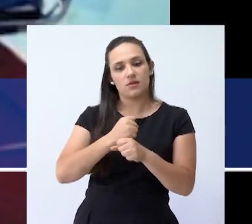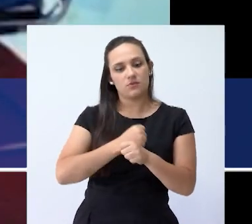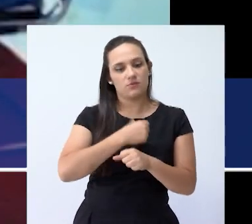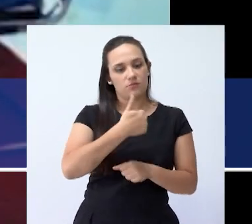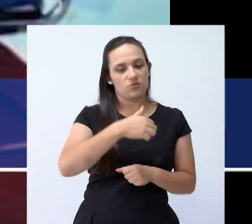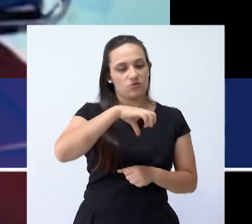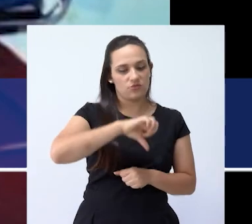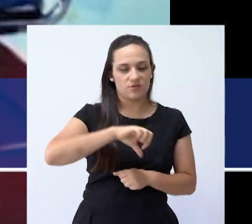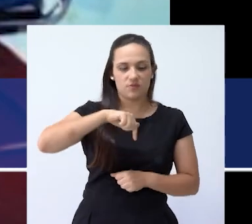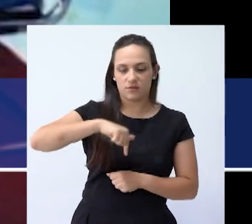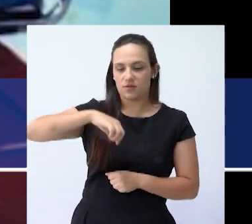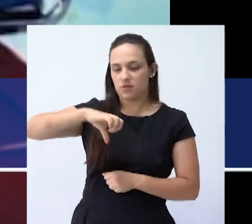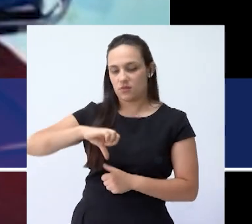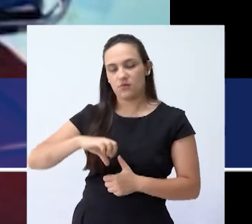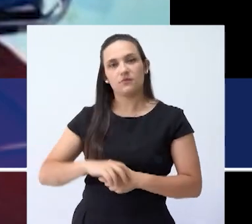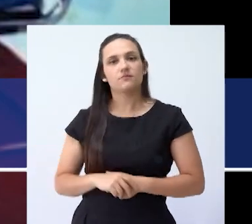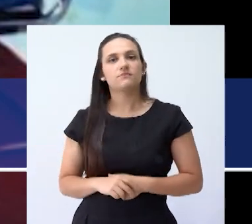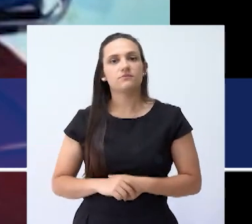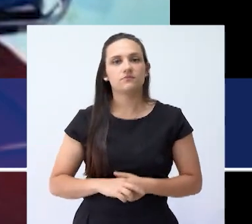legislatura da Casa de Leis em